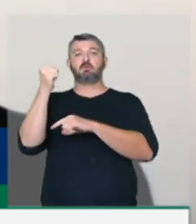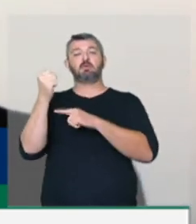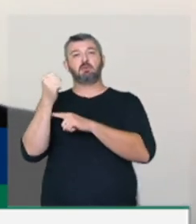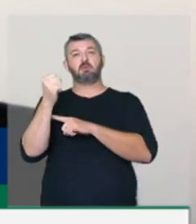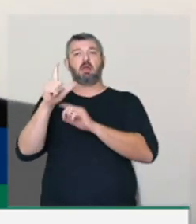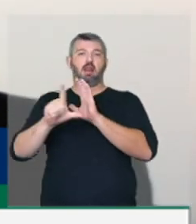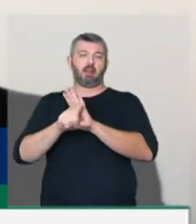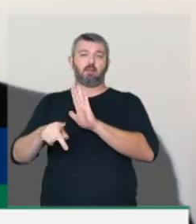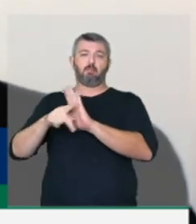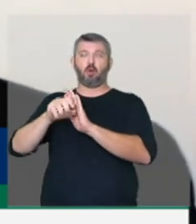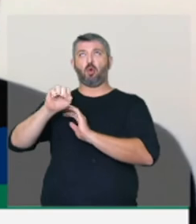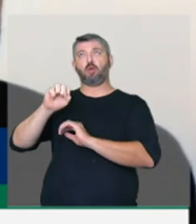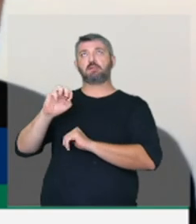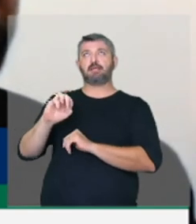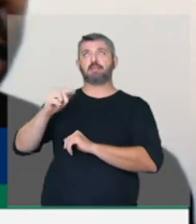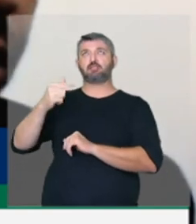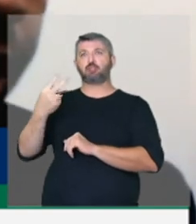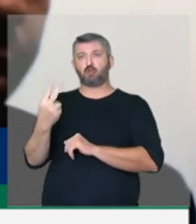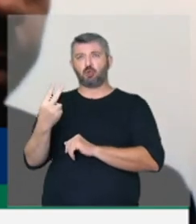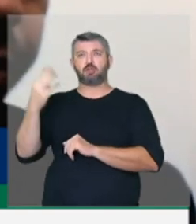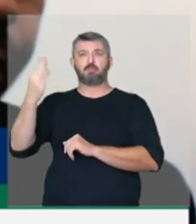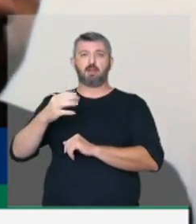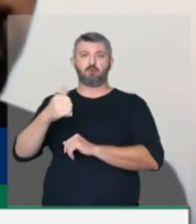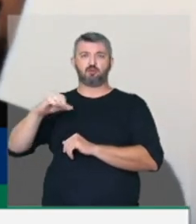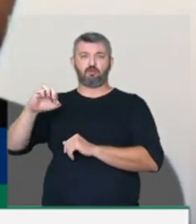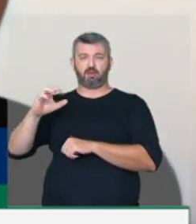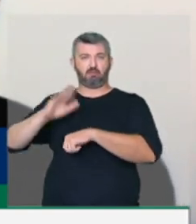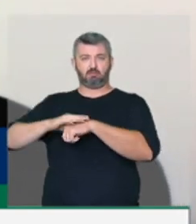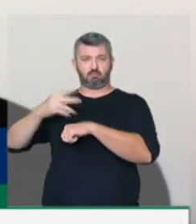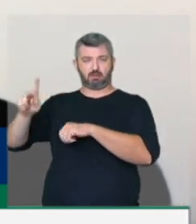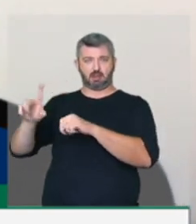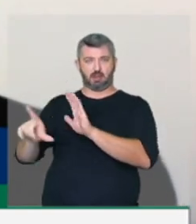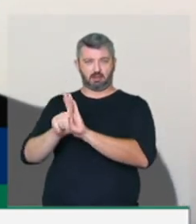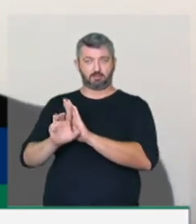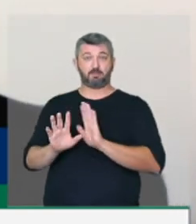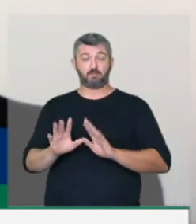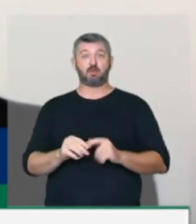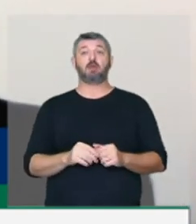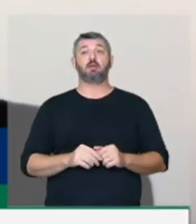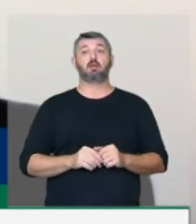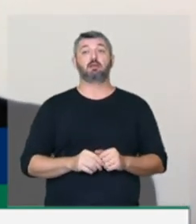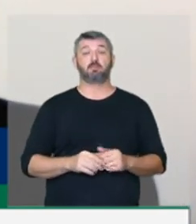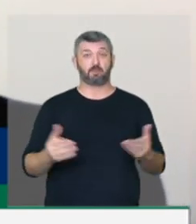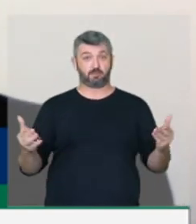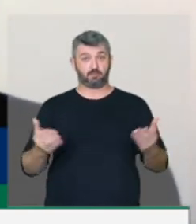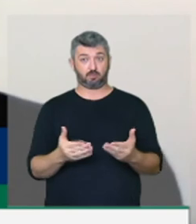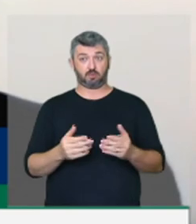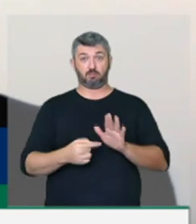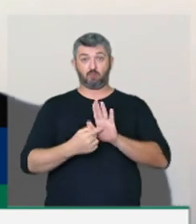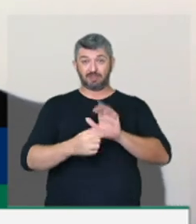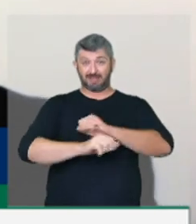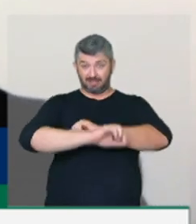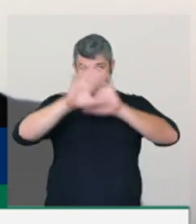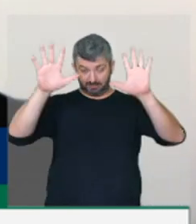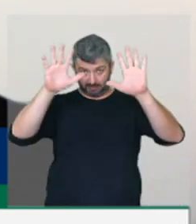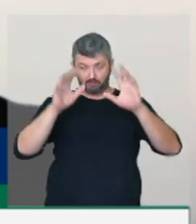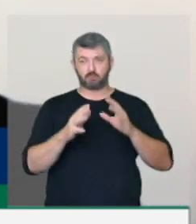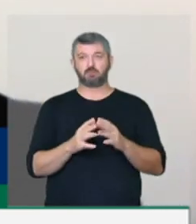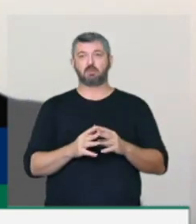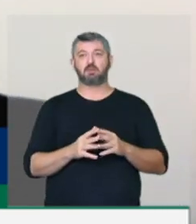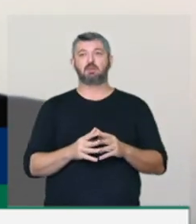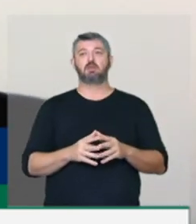própria, Lei 8072, de 1990. Com o intuito de que esse ponto fique absolutamente claro, é necessário